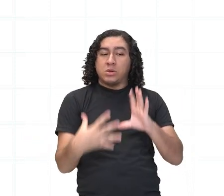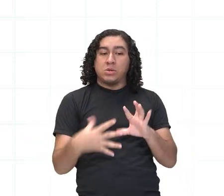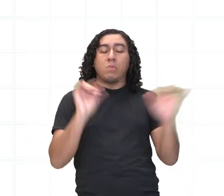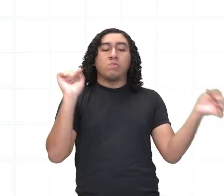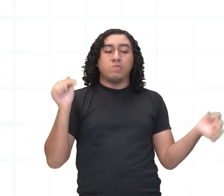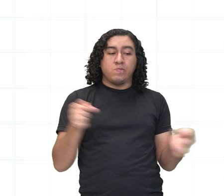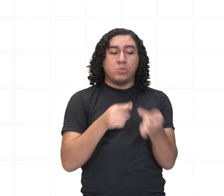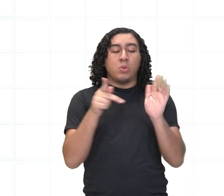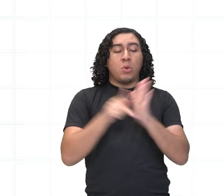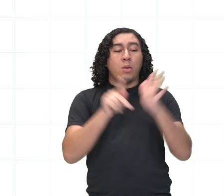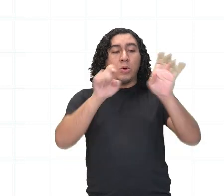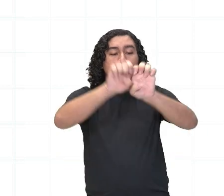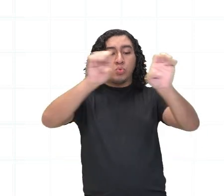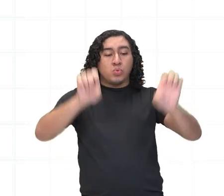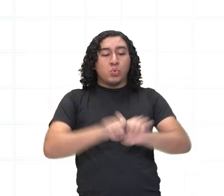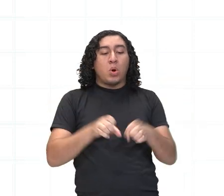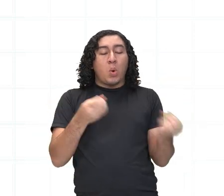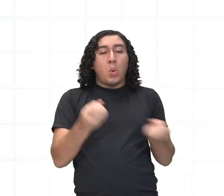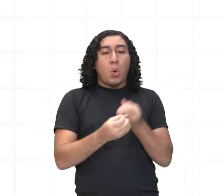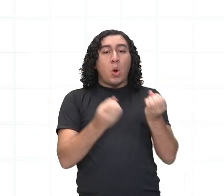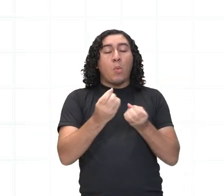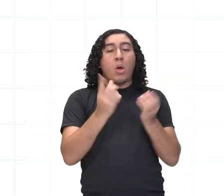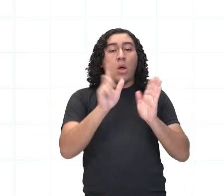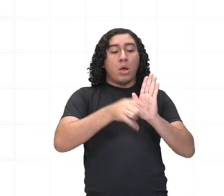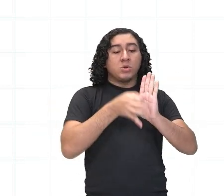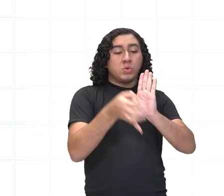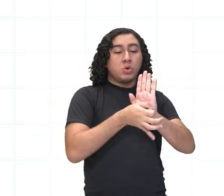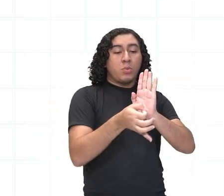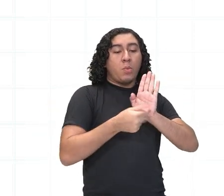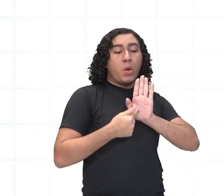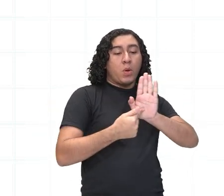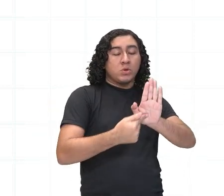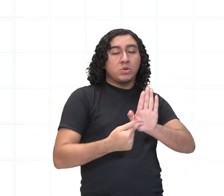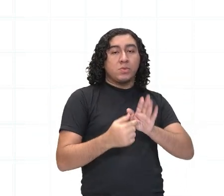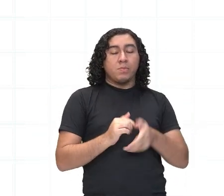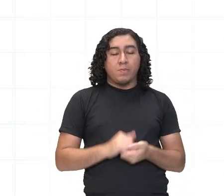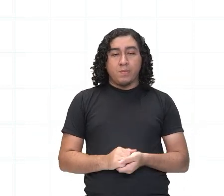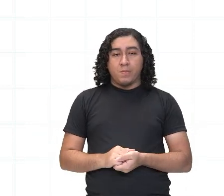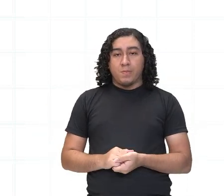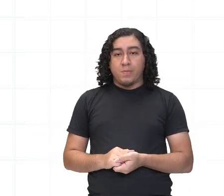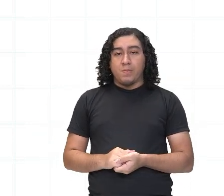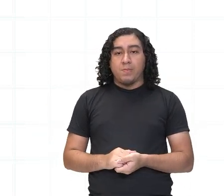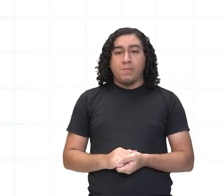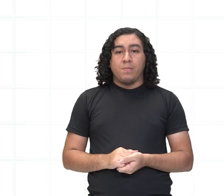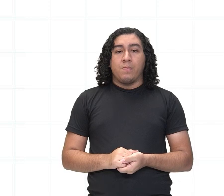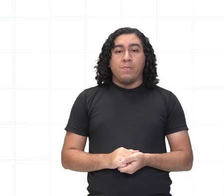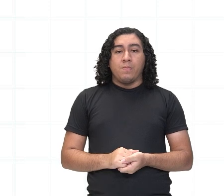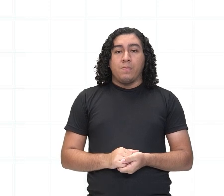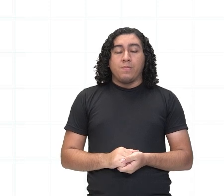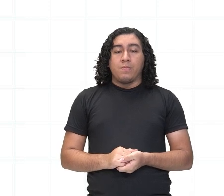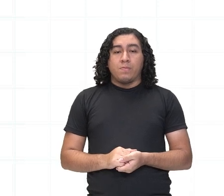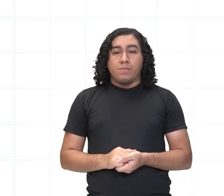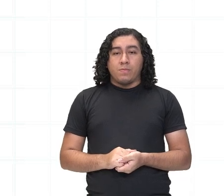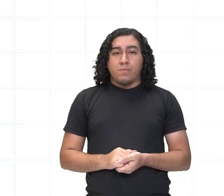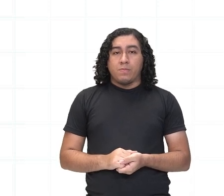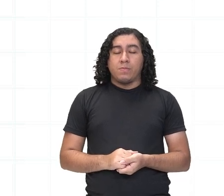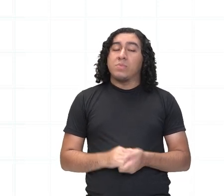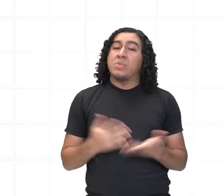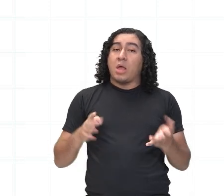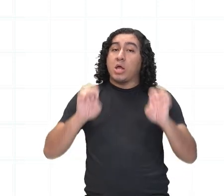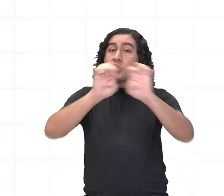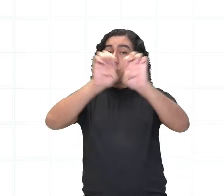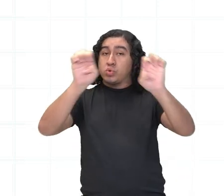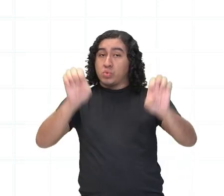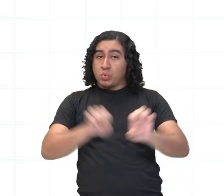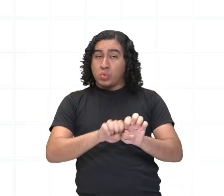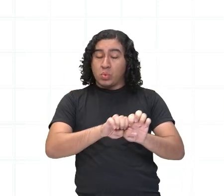como o artigo de opinião se apresenta. E aí, avançando, como aquela estrutura de introdução,